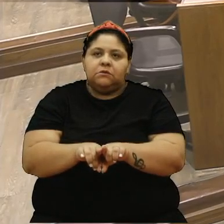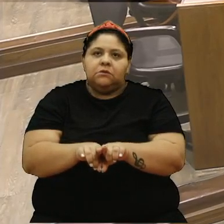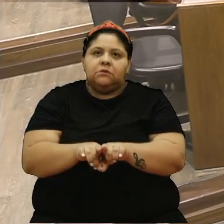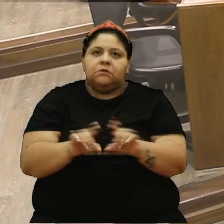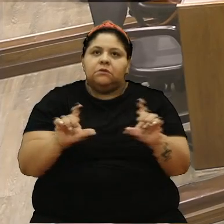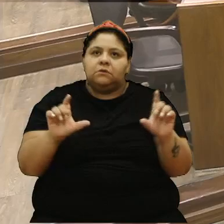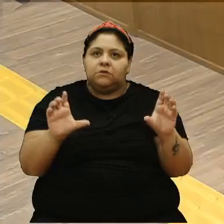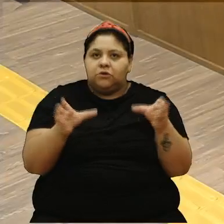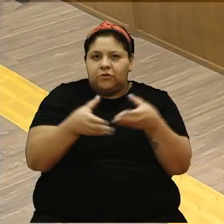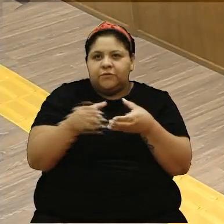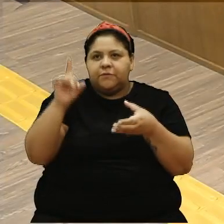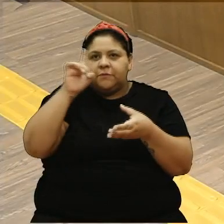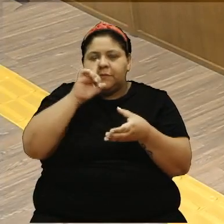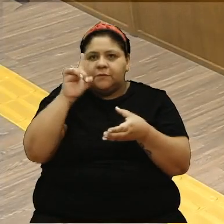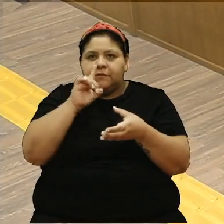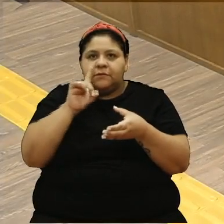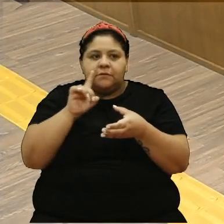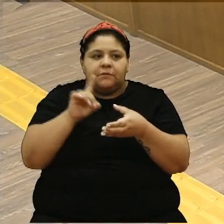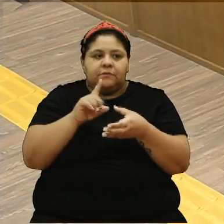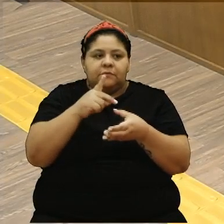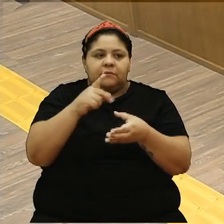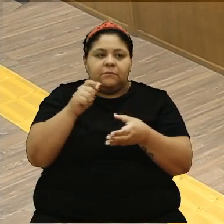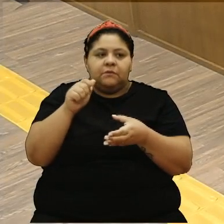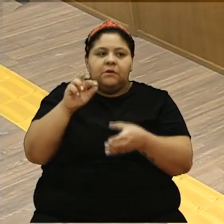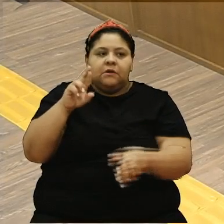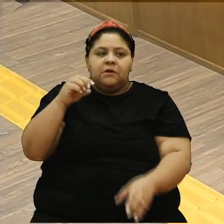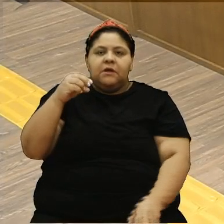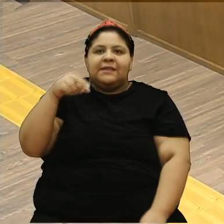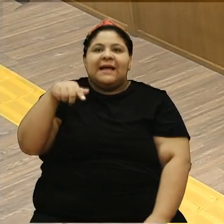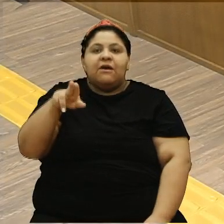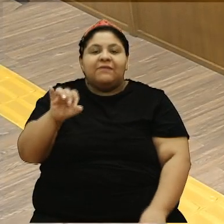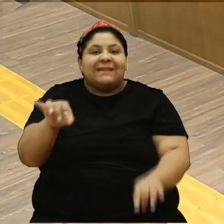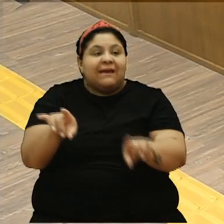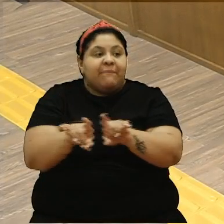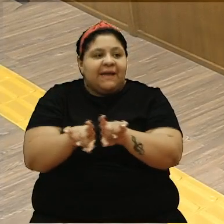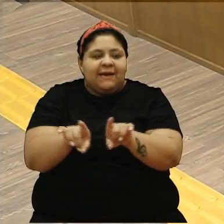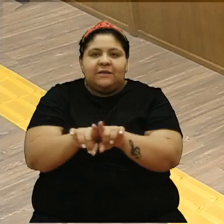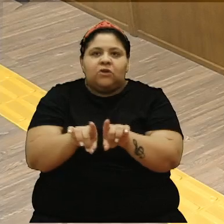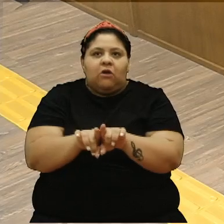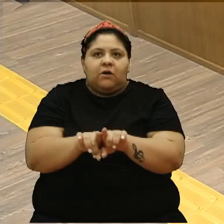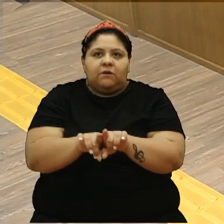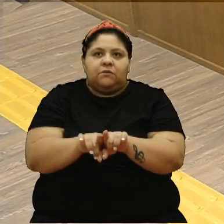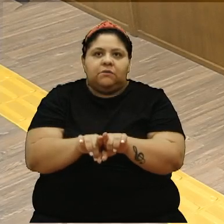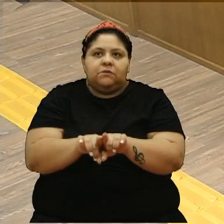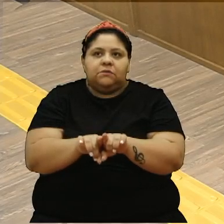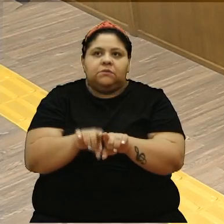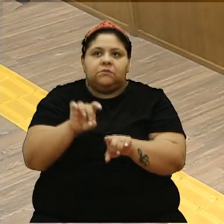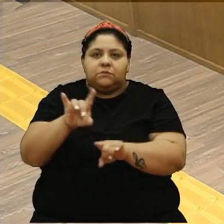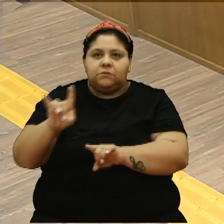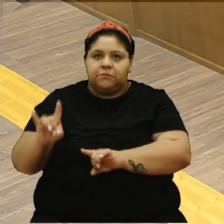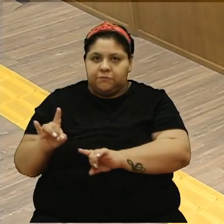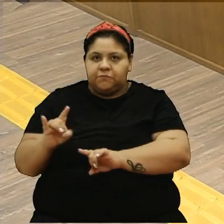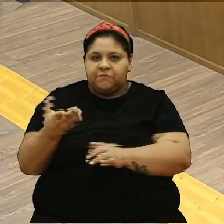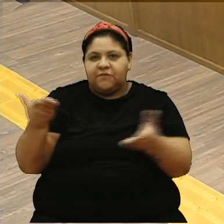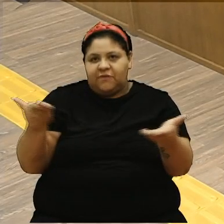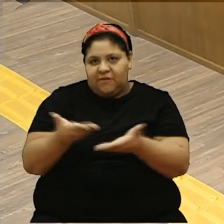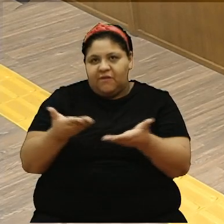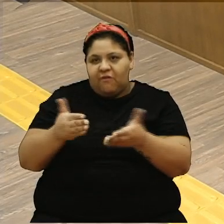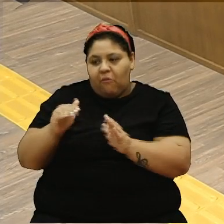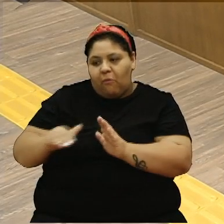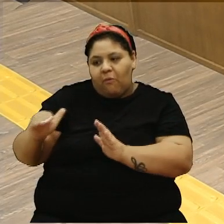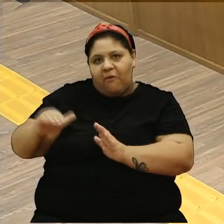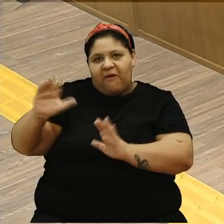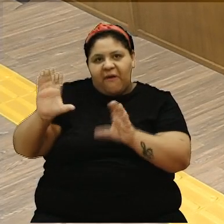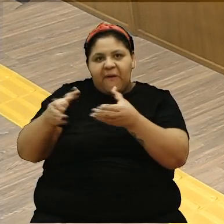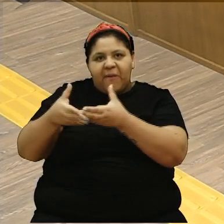no clube de mães da paróquia Cristo Operário. Para quem conhece, ao lado da UBS, era o nosso clube de mães. Então, fui criado em meio a um clube